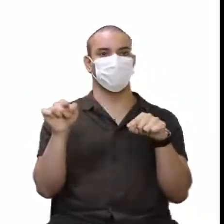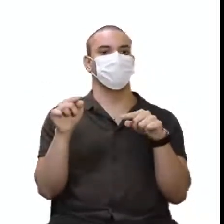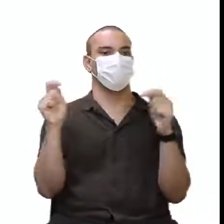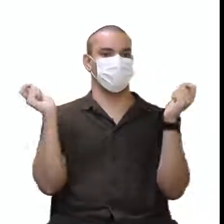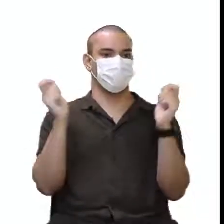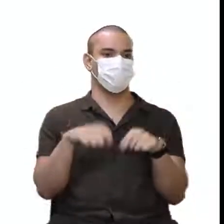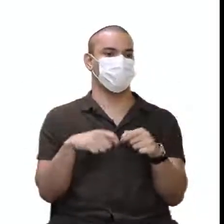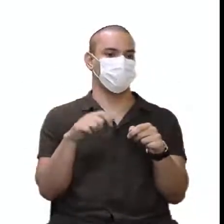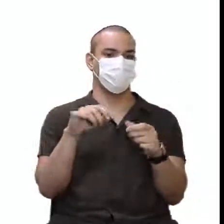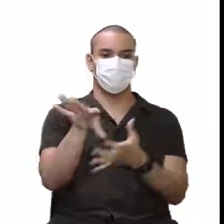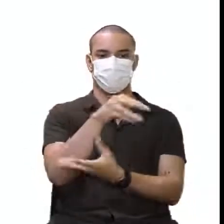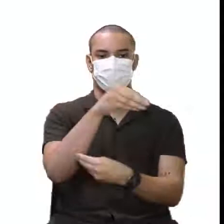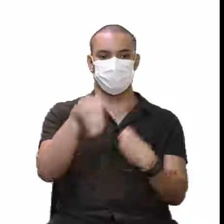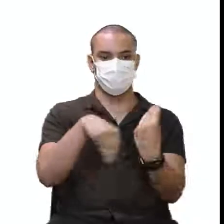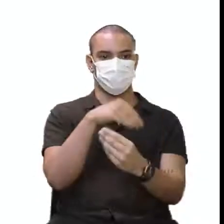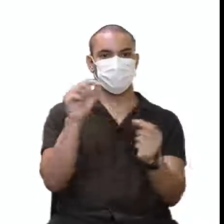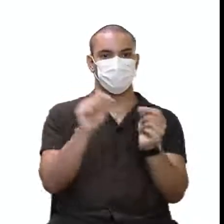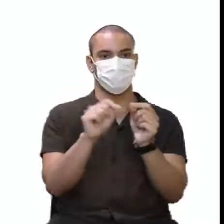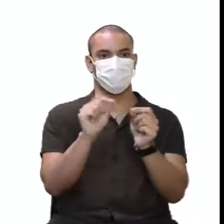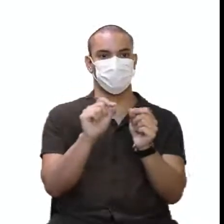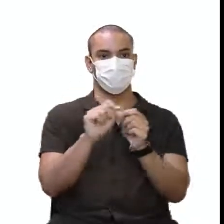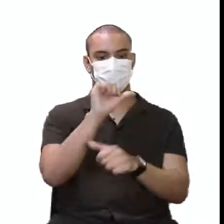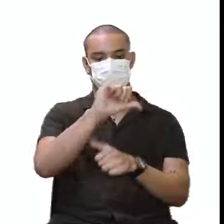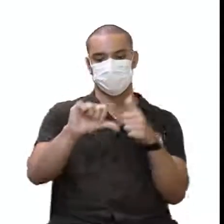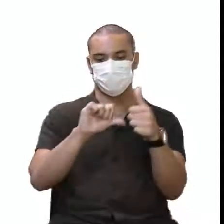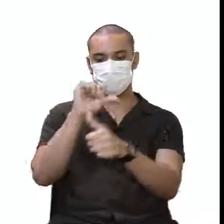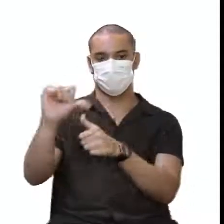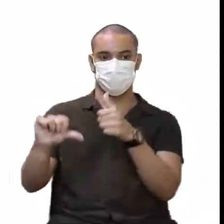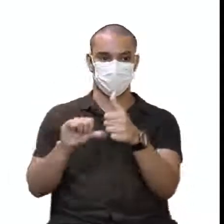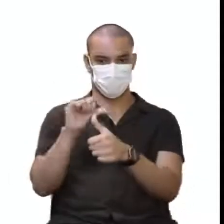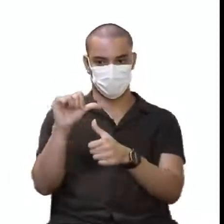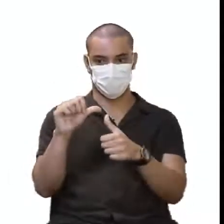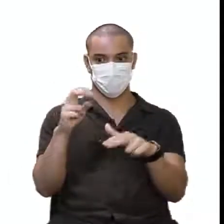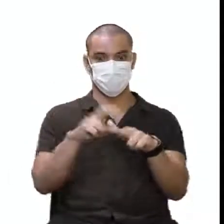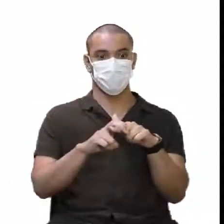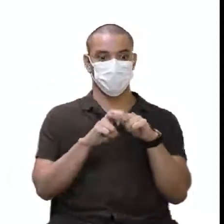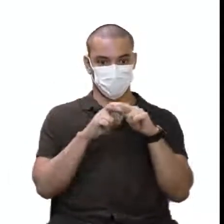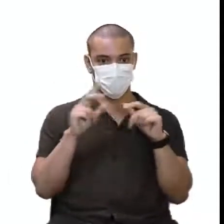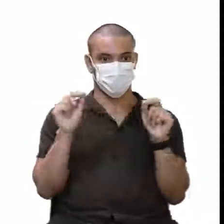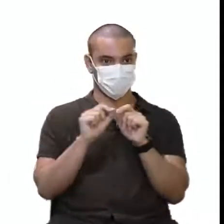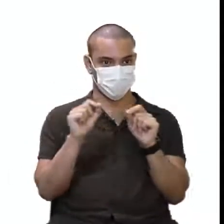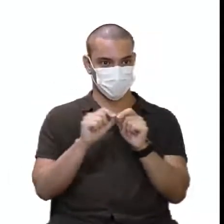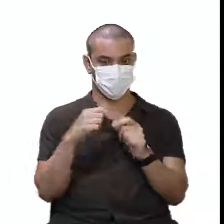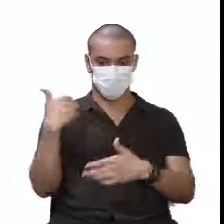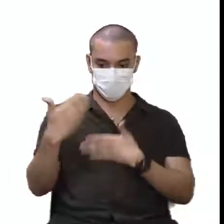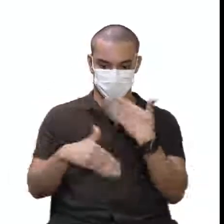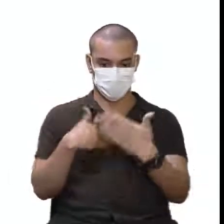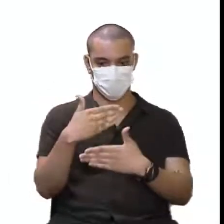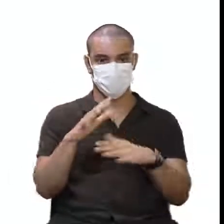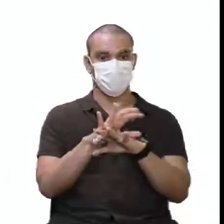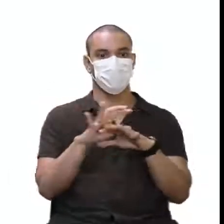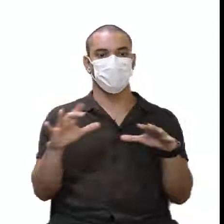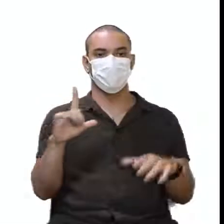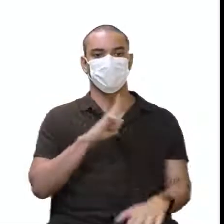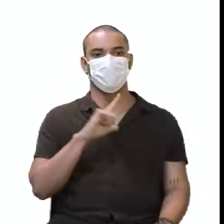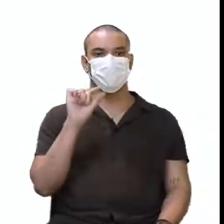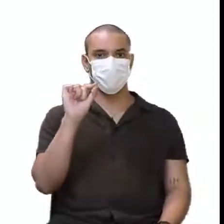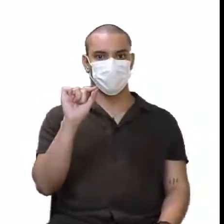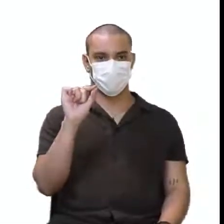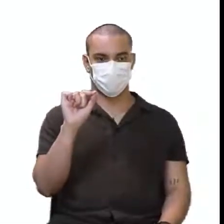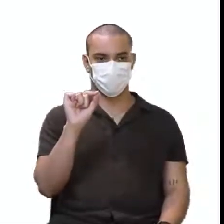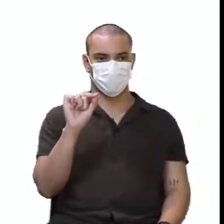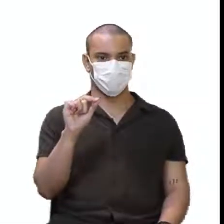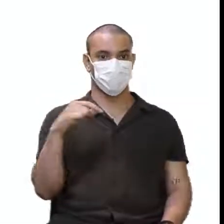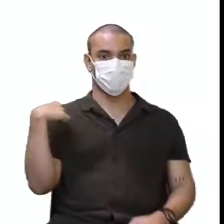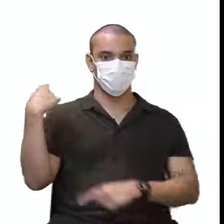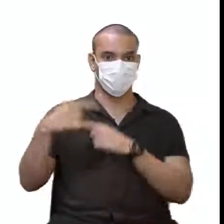podia brincar e fazer os cruzamentos. E aí, quando ele foi brincando, ele obteve, então,